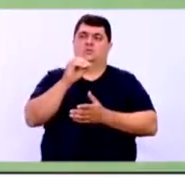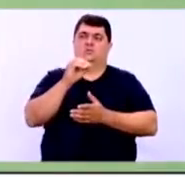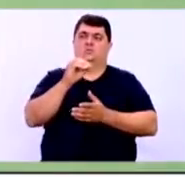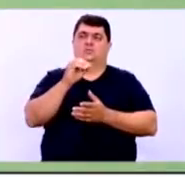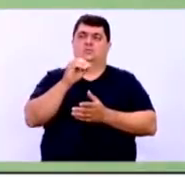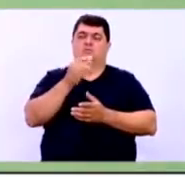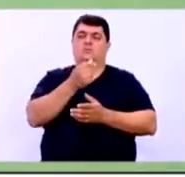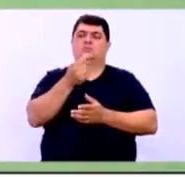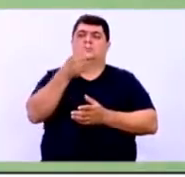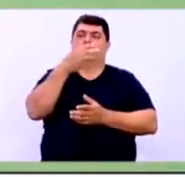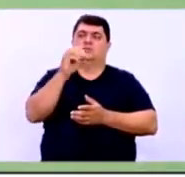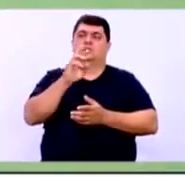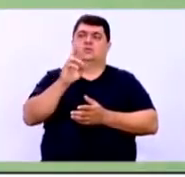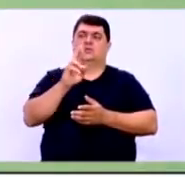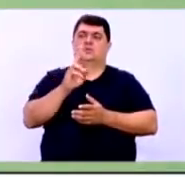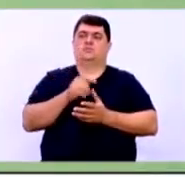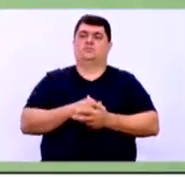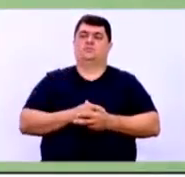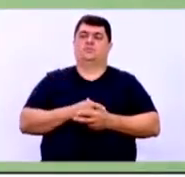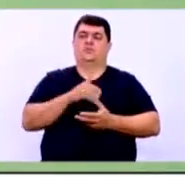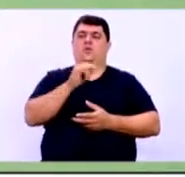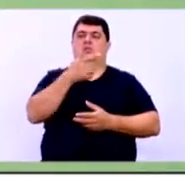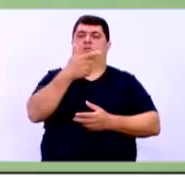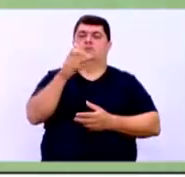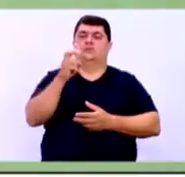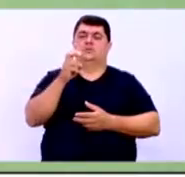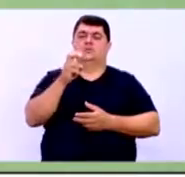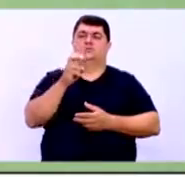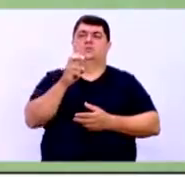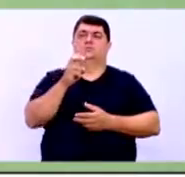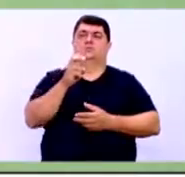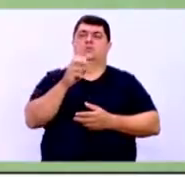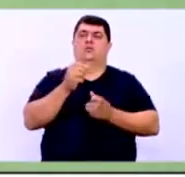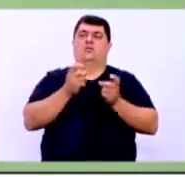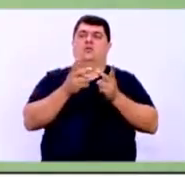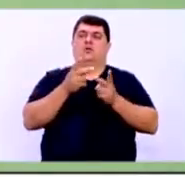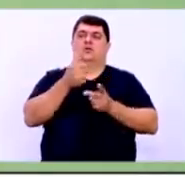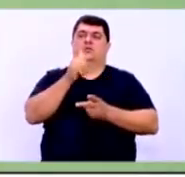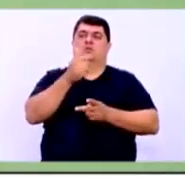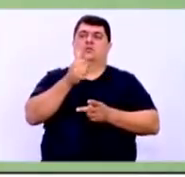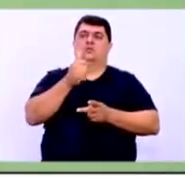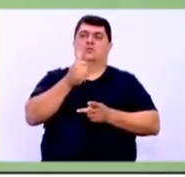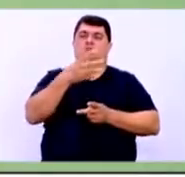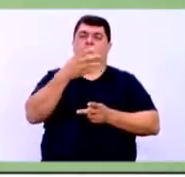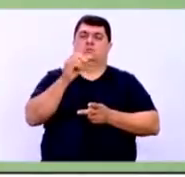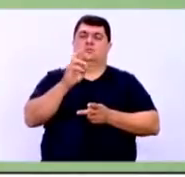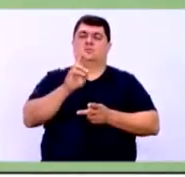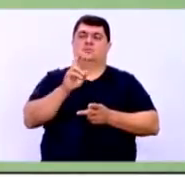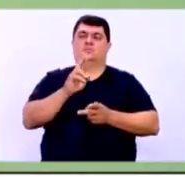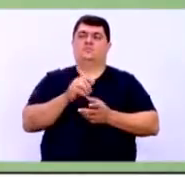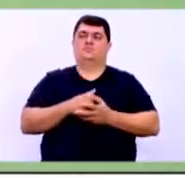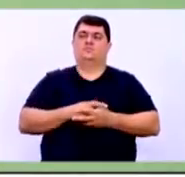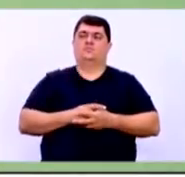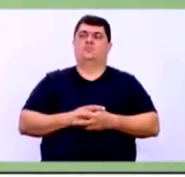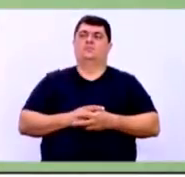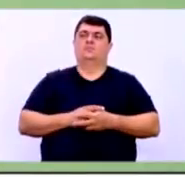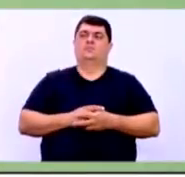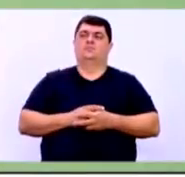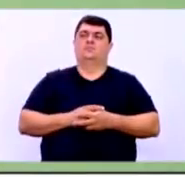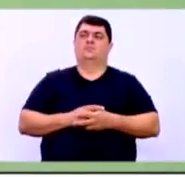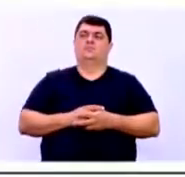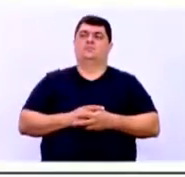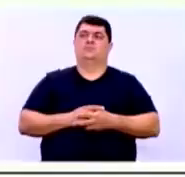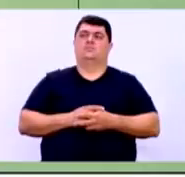unidades, R$30 cada. Dia 25, venda 11 unidades por R$40 cada.